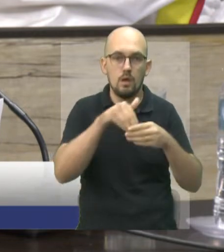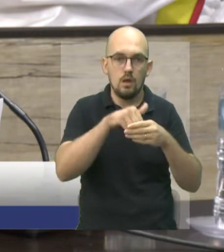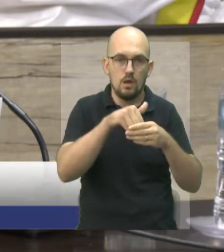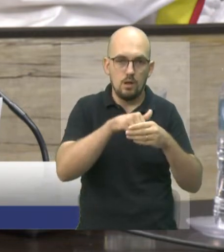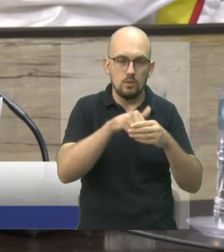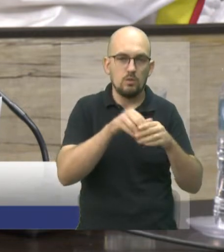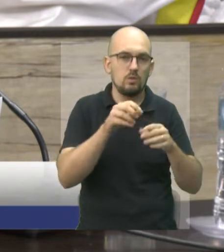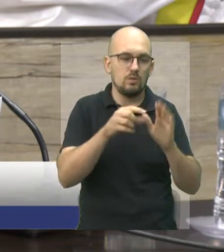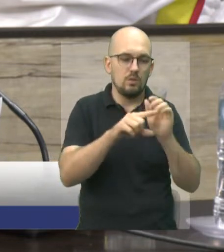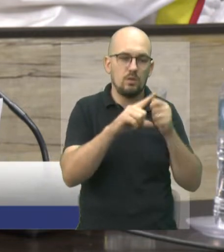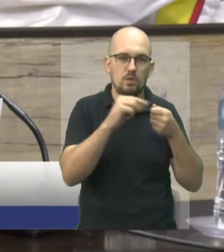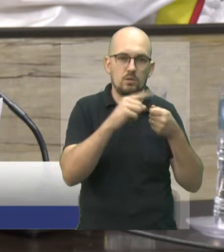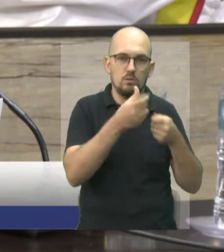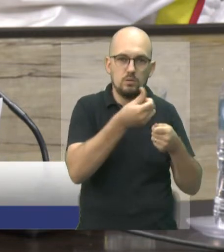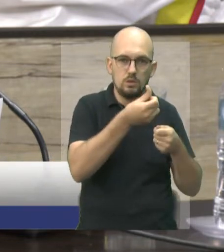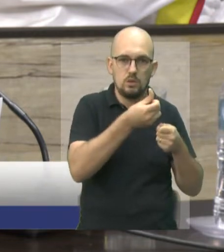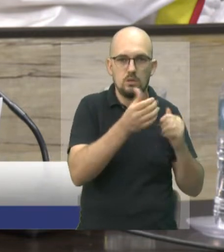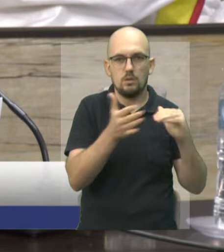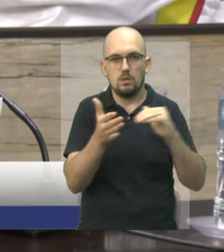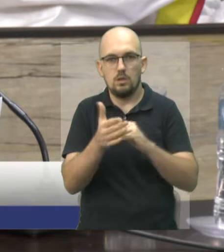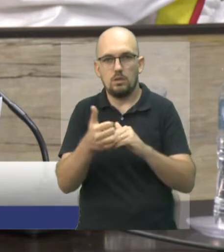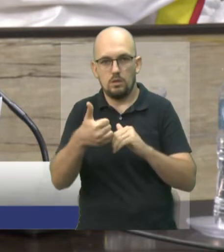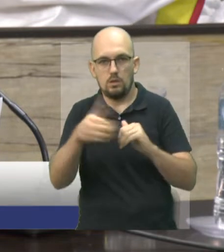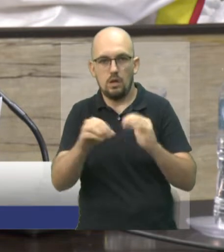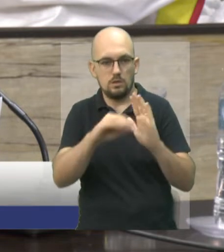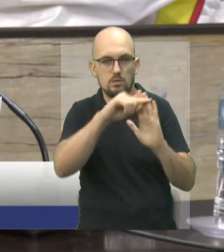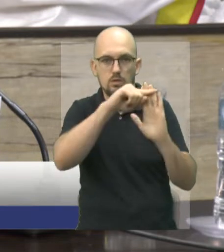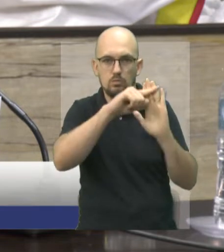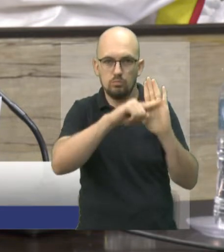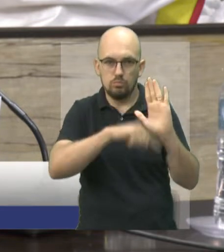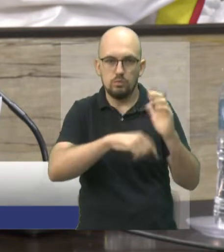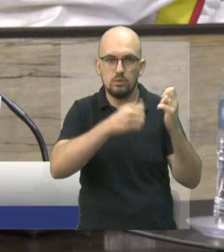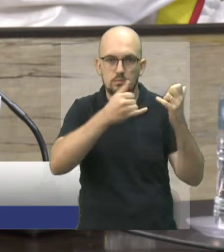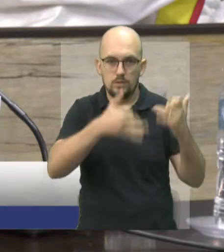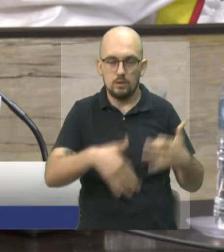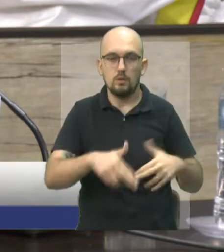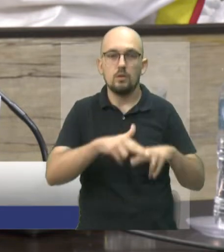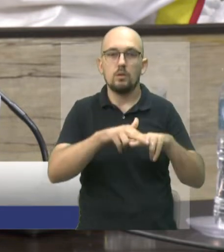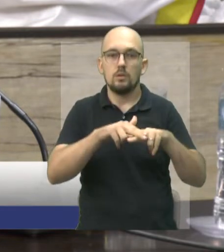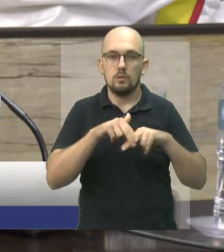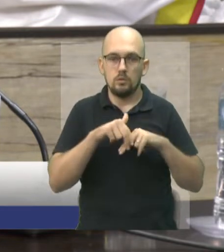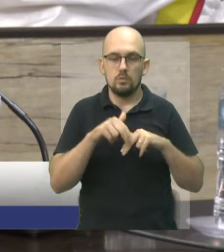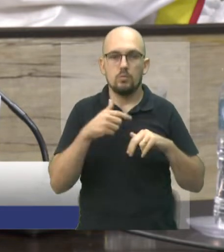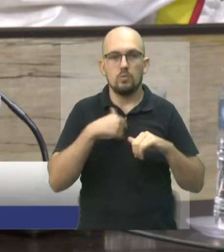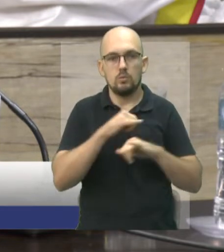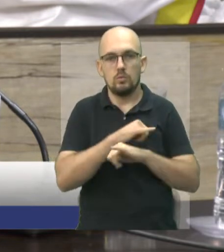10º, sendo, portanto, com voto declaro pelos vereadores